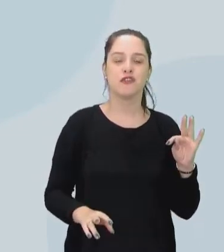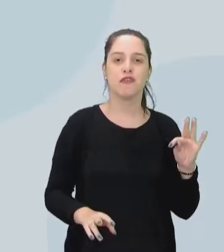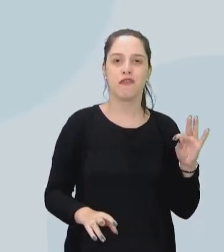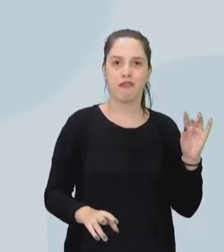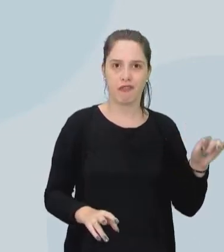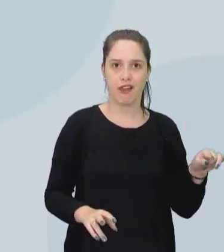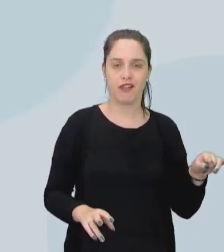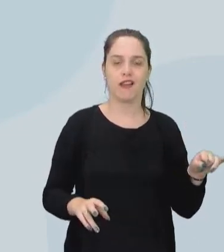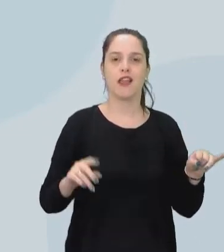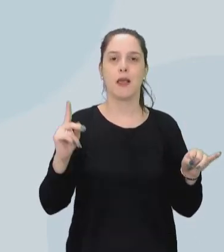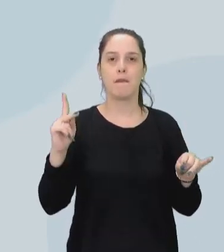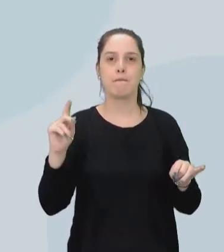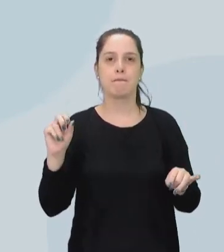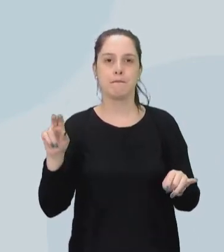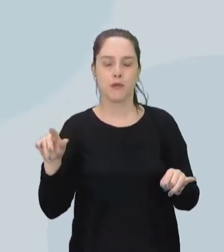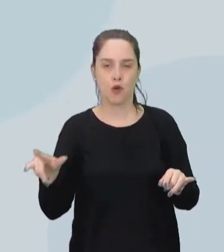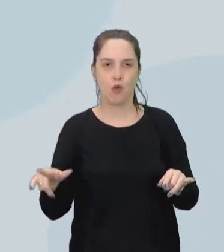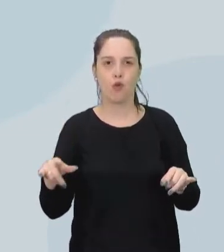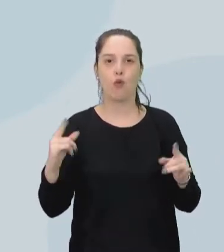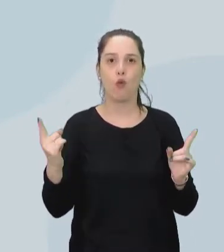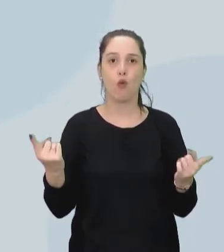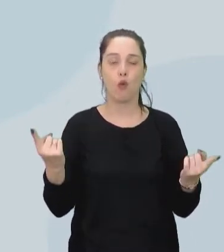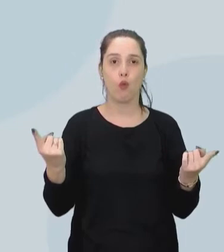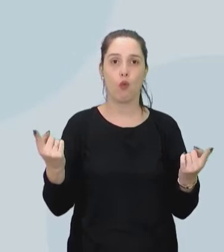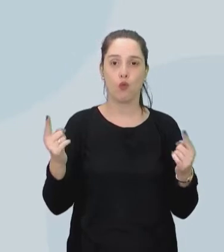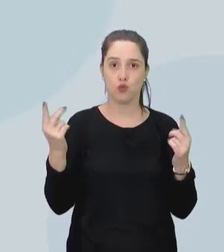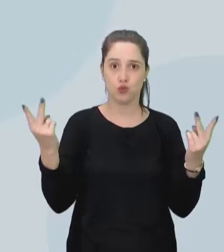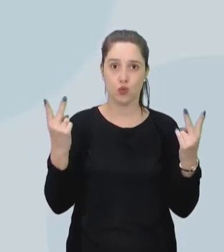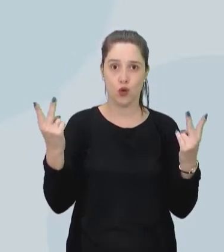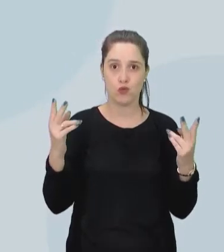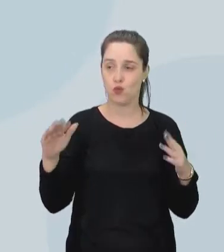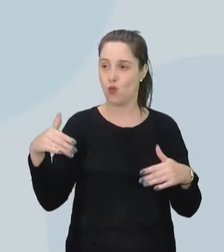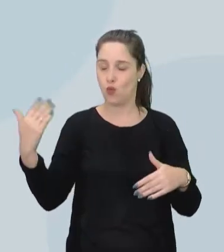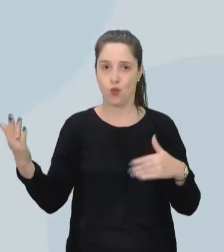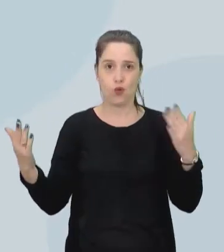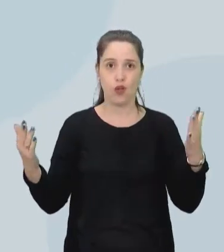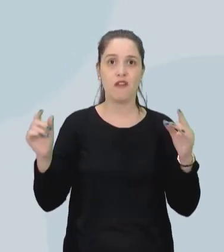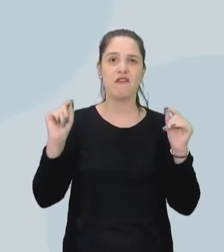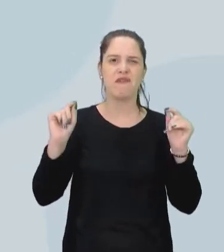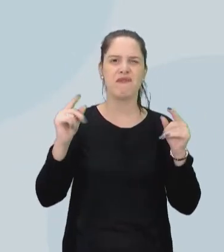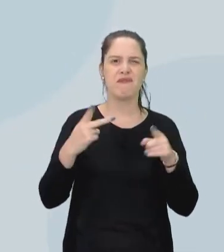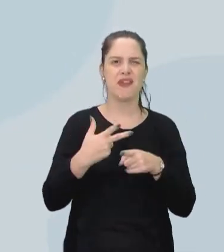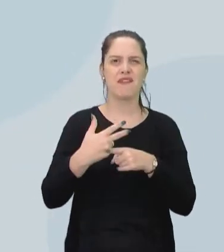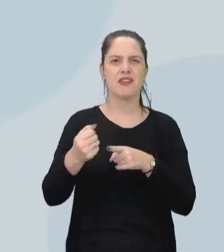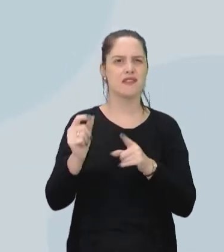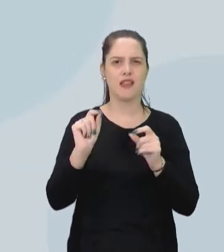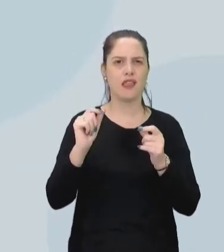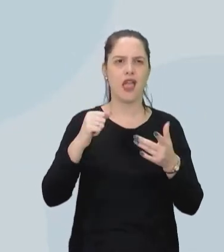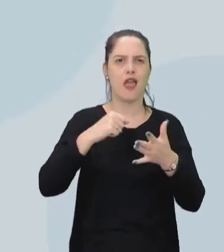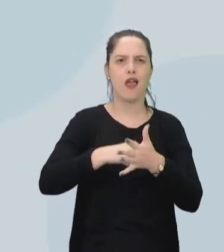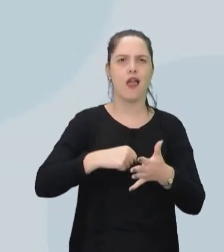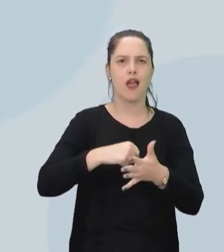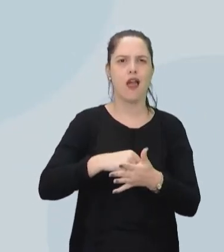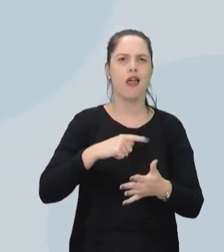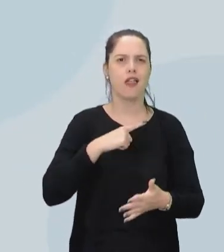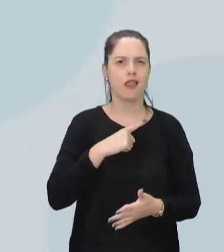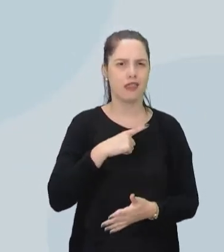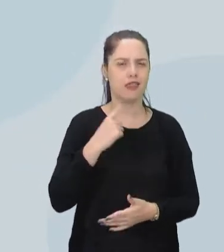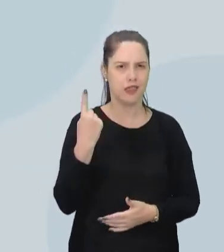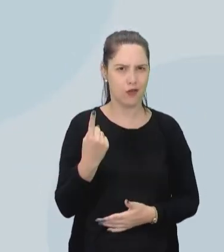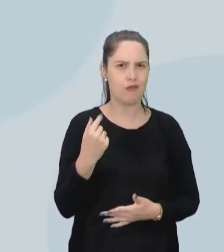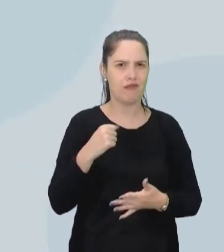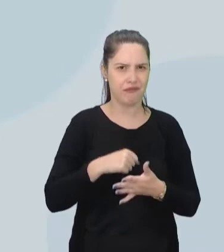Paul Vidal de la Blache do outro lado. Vamos ver quem é que vai vencer essa batalha. Será que tem algum